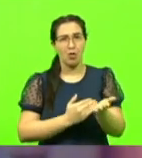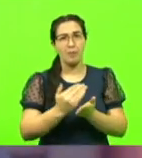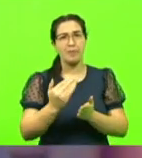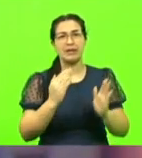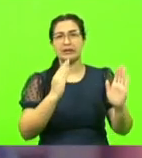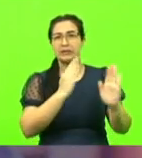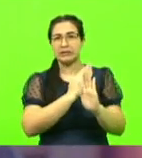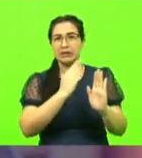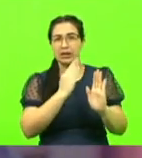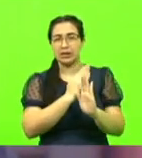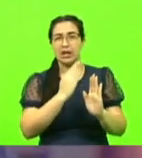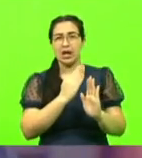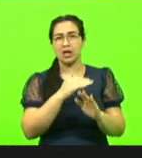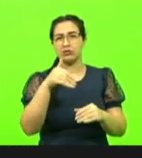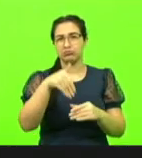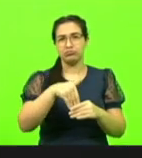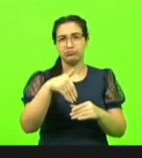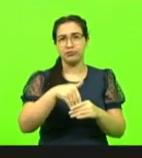ao voto.